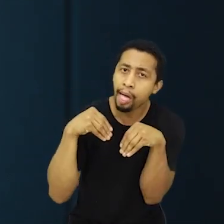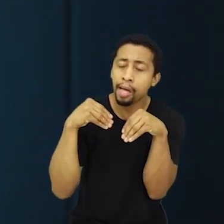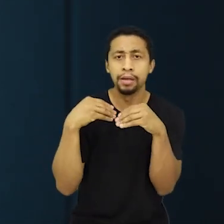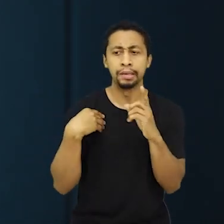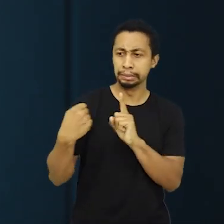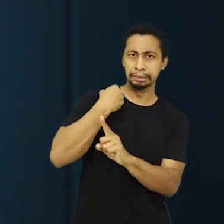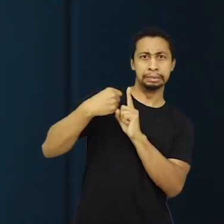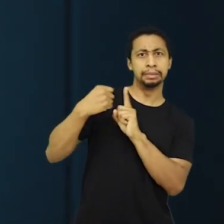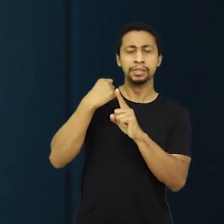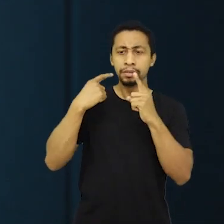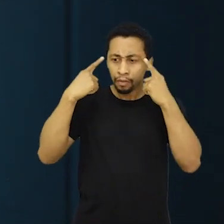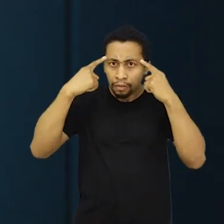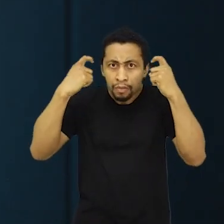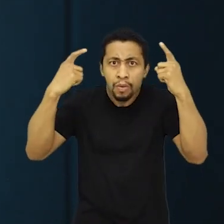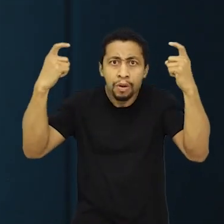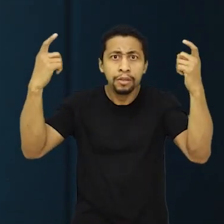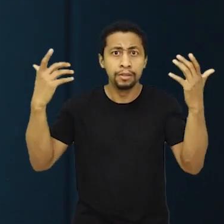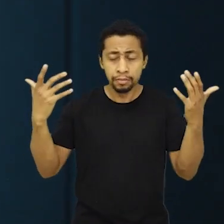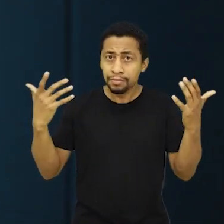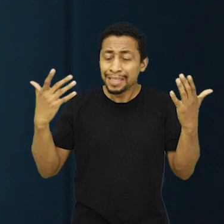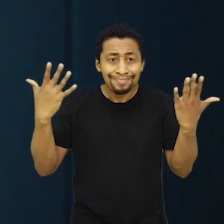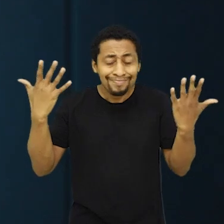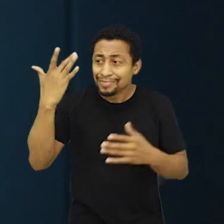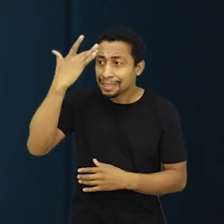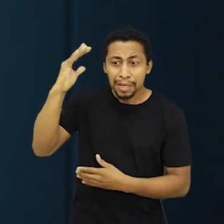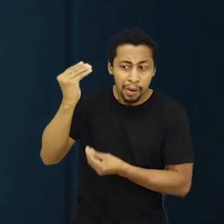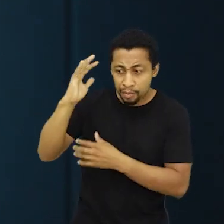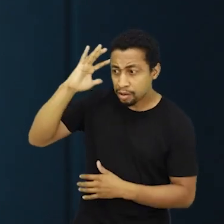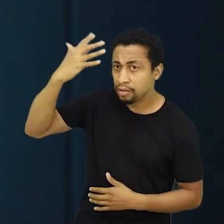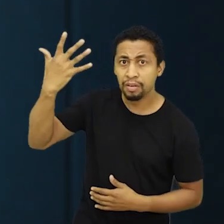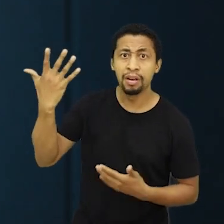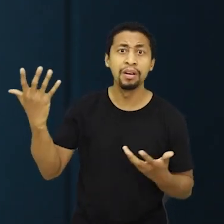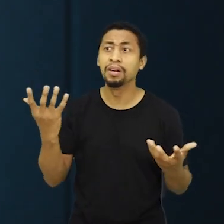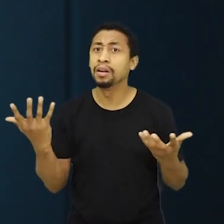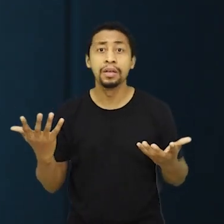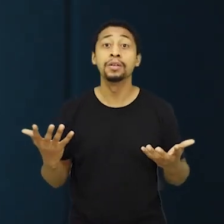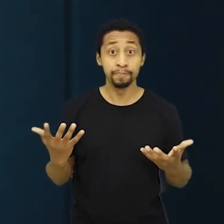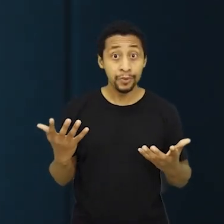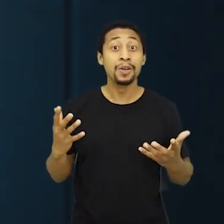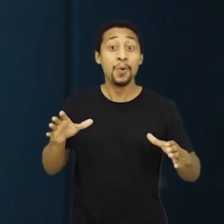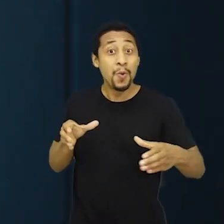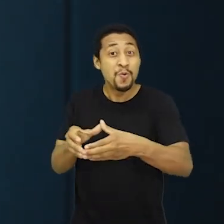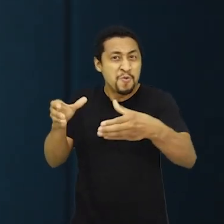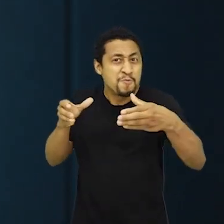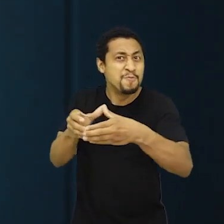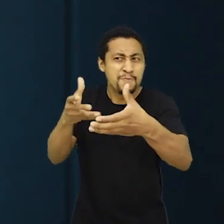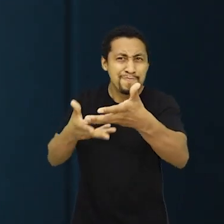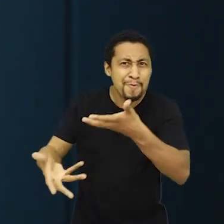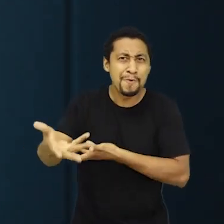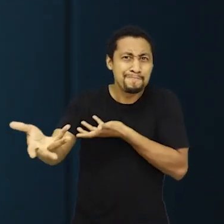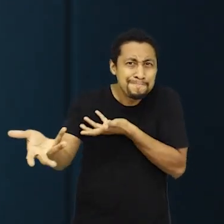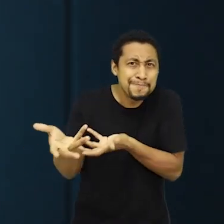ter uma perspectiva ou saber o que fazer, elas naquele grupo, naquela